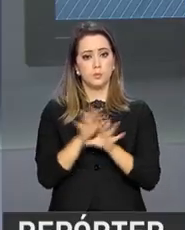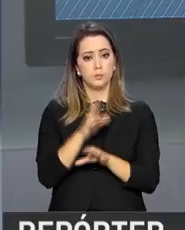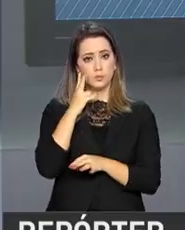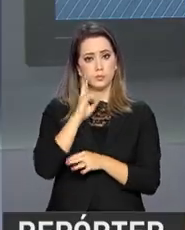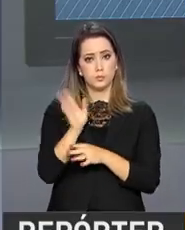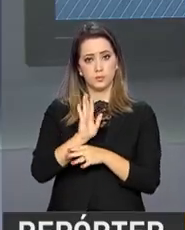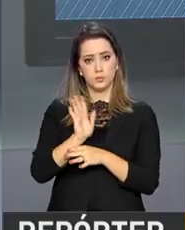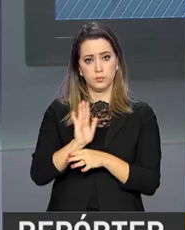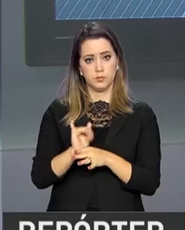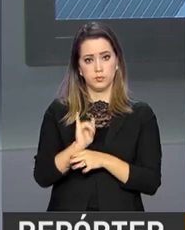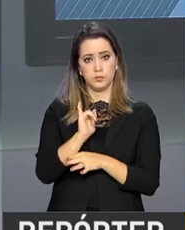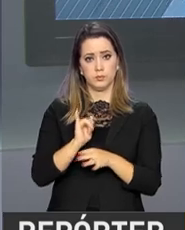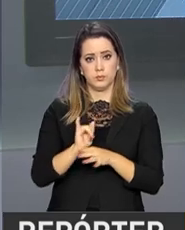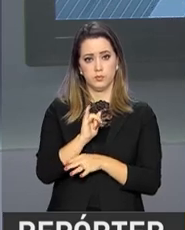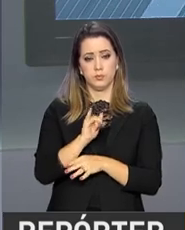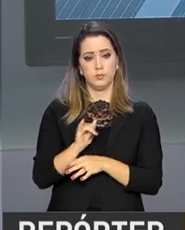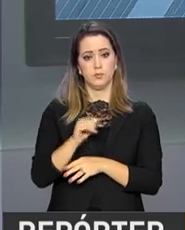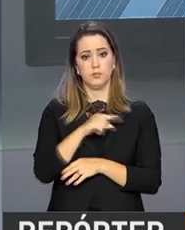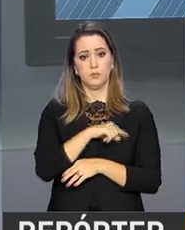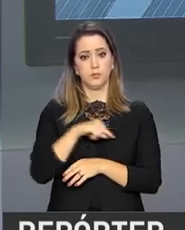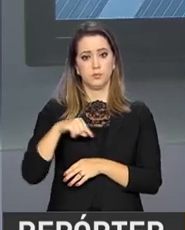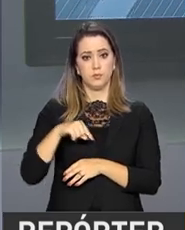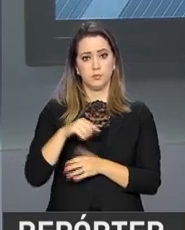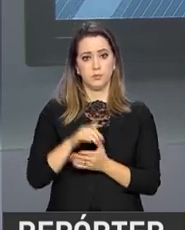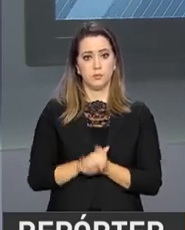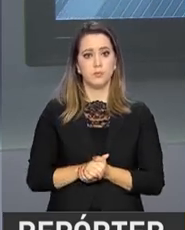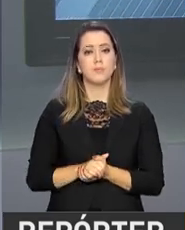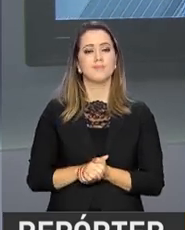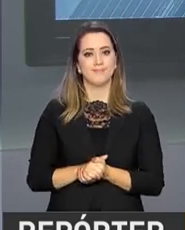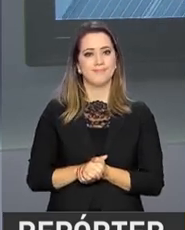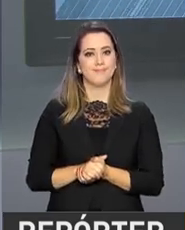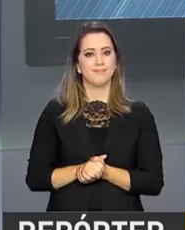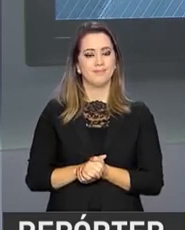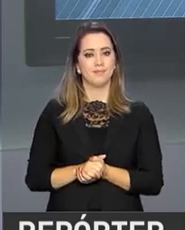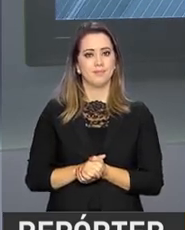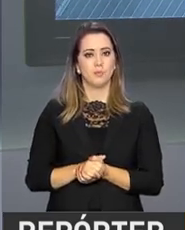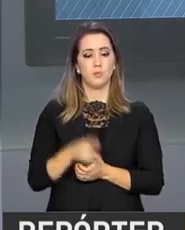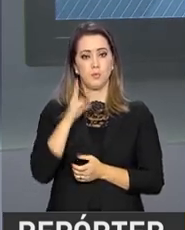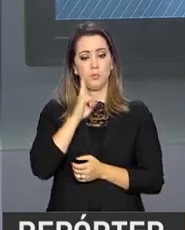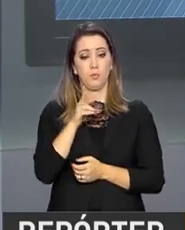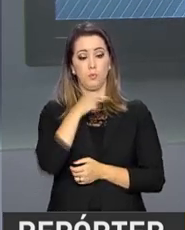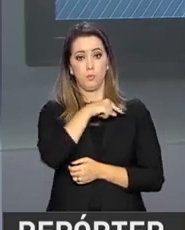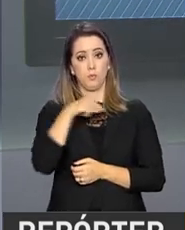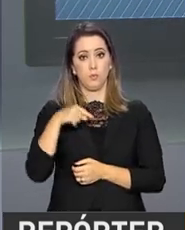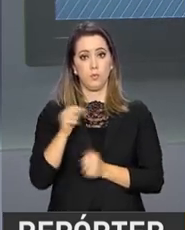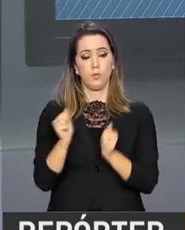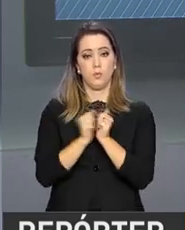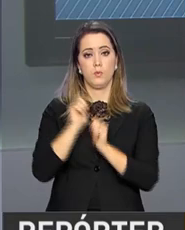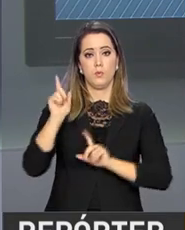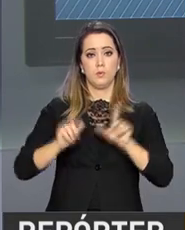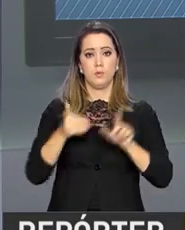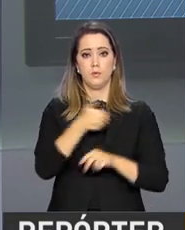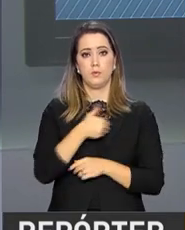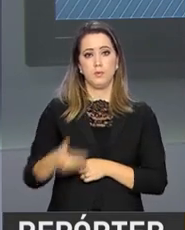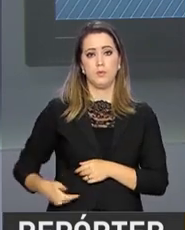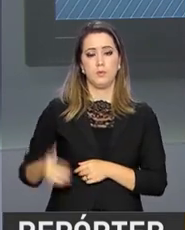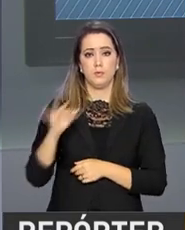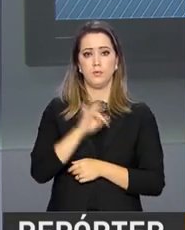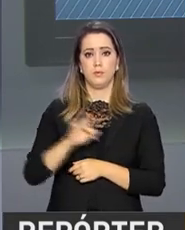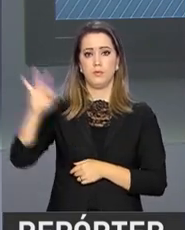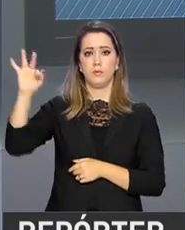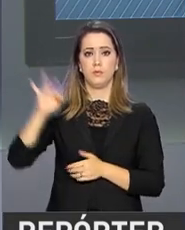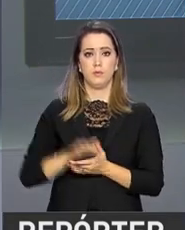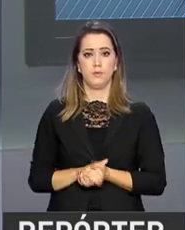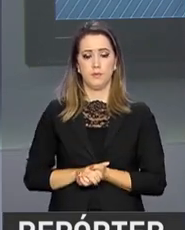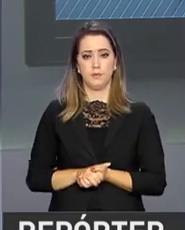por aqui você pode ver e rever nossas reportagens pelo youtube acesse nosso canal e continue com a gente aqui na nbr a tv